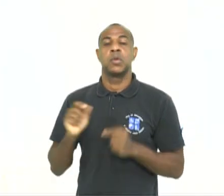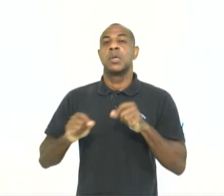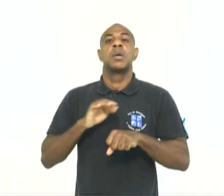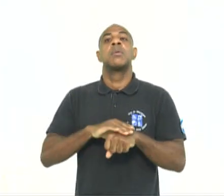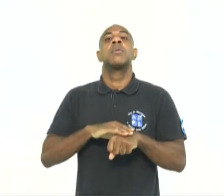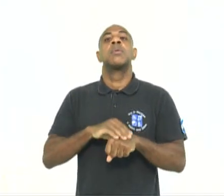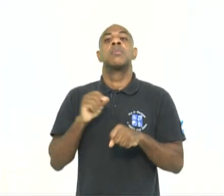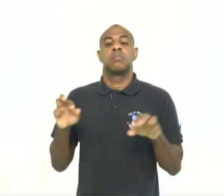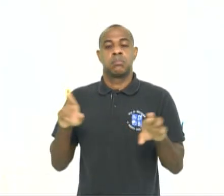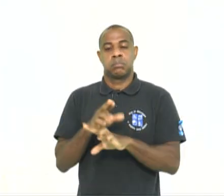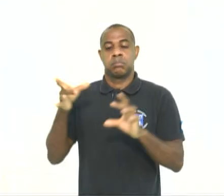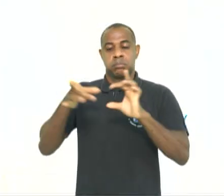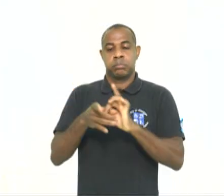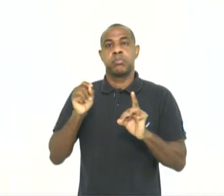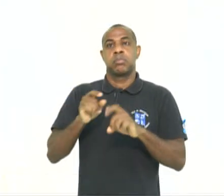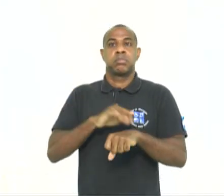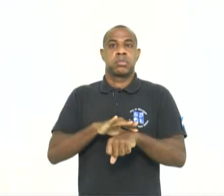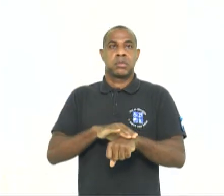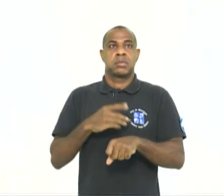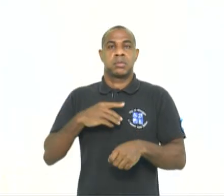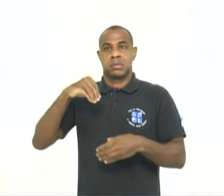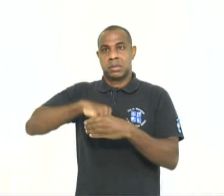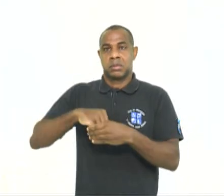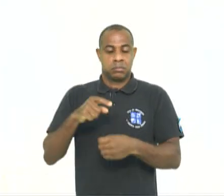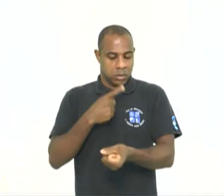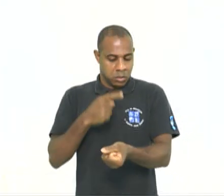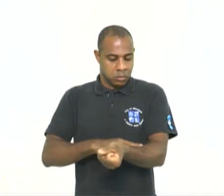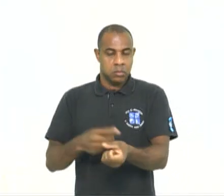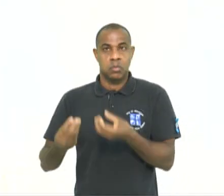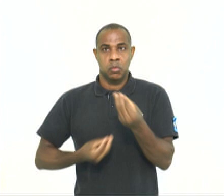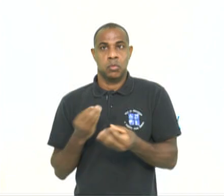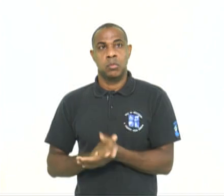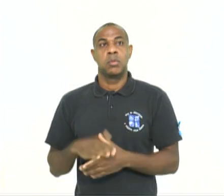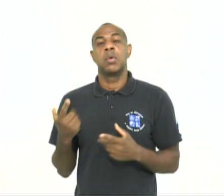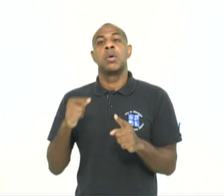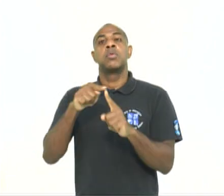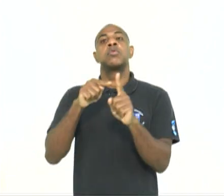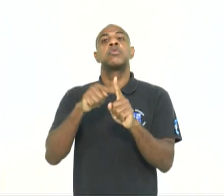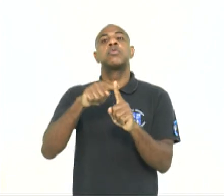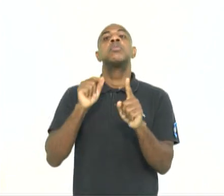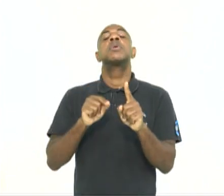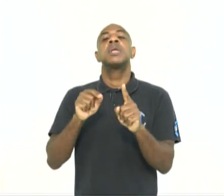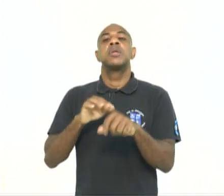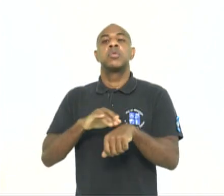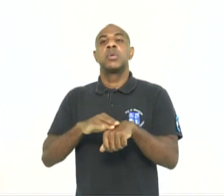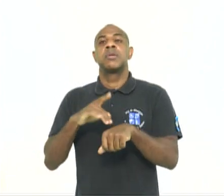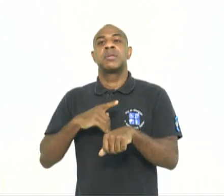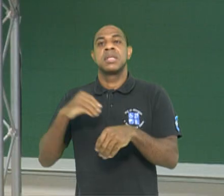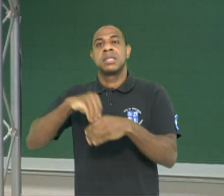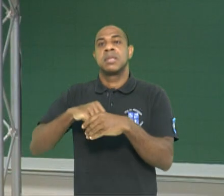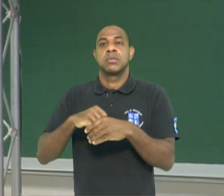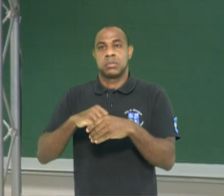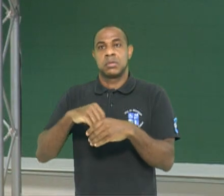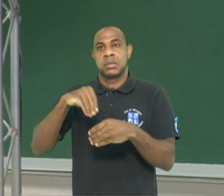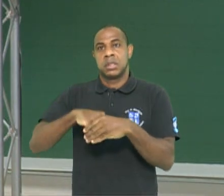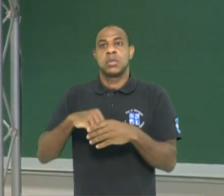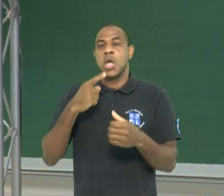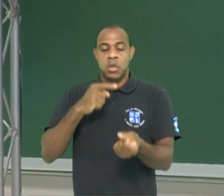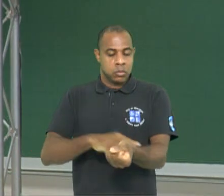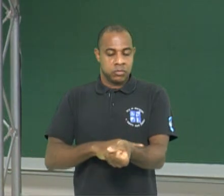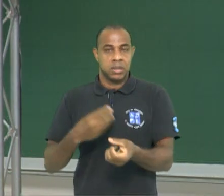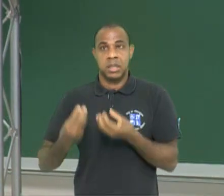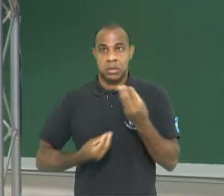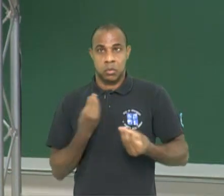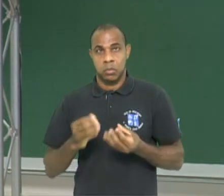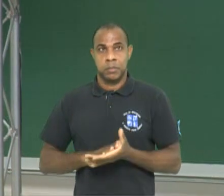doenças relacionadas ao sangue? E daí também, quais os tipos de doenças relacionadas ao sangue que nós vamos conhecer